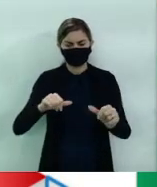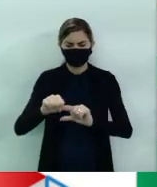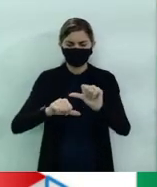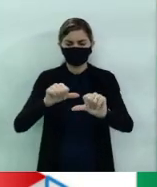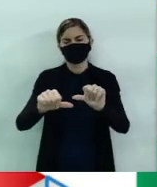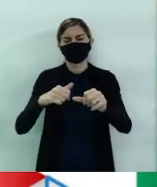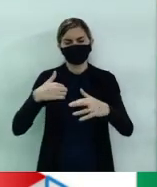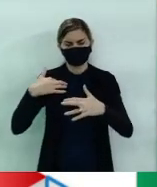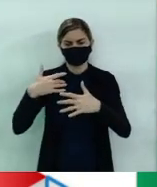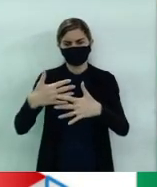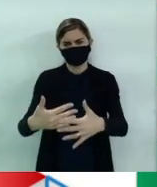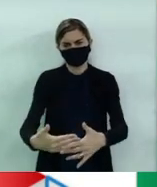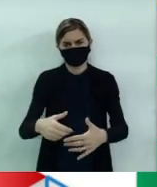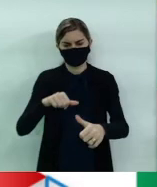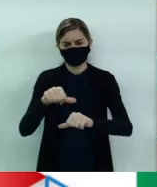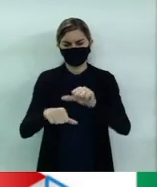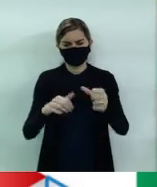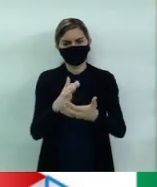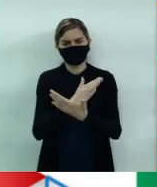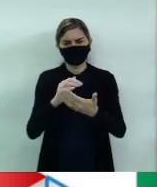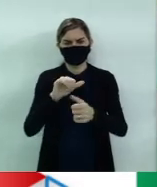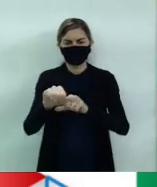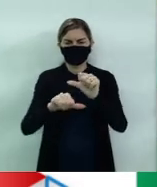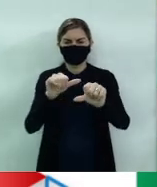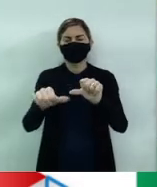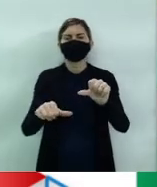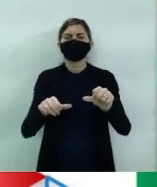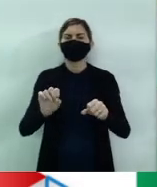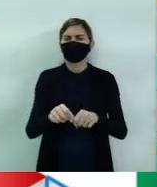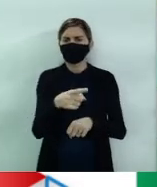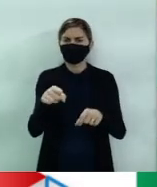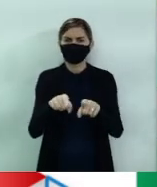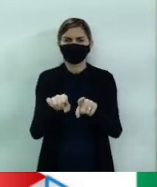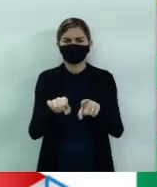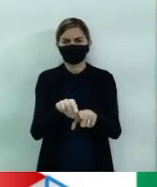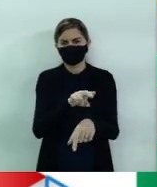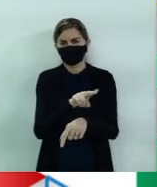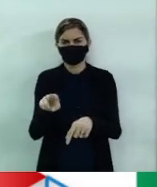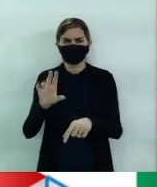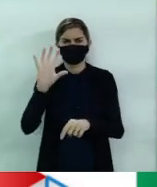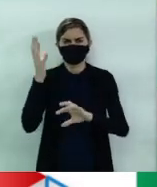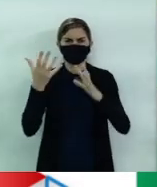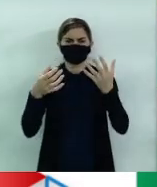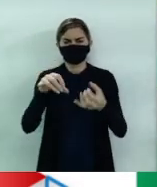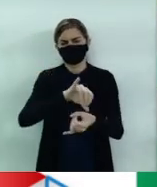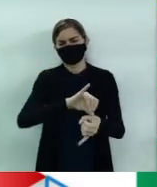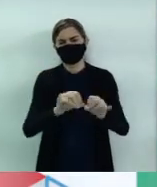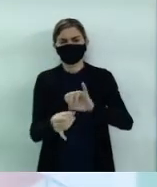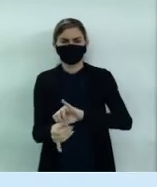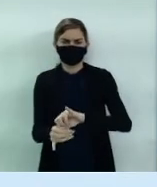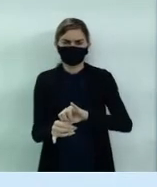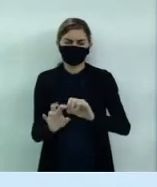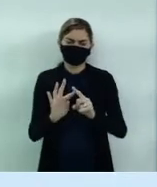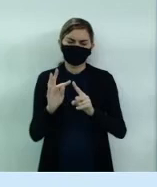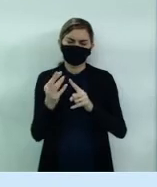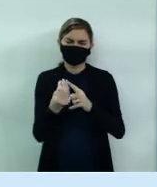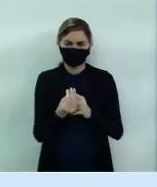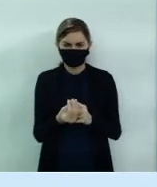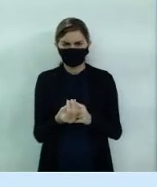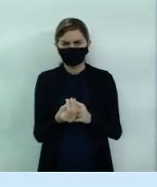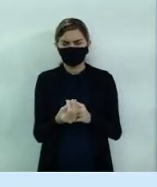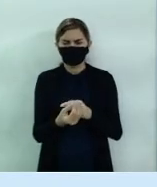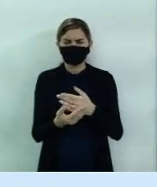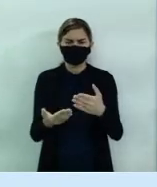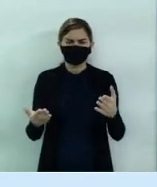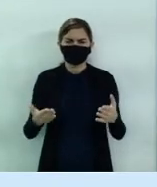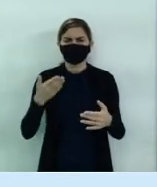ao passar por algumas alterações, né, são também chamadas de fenômenos químicos e físicos.